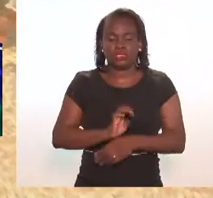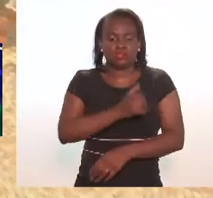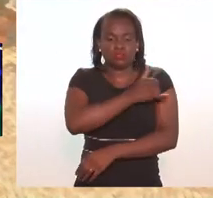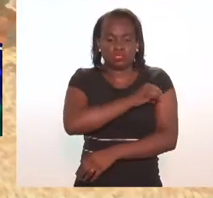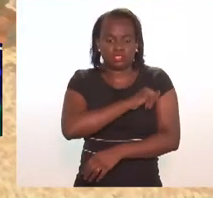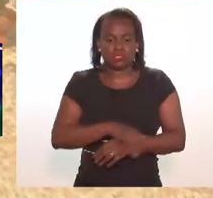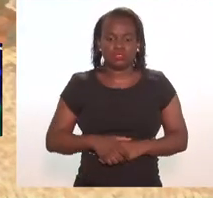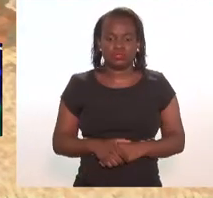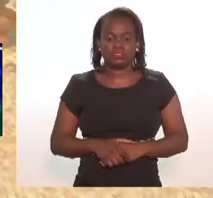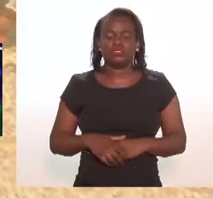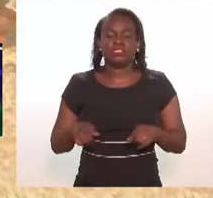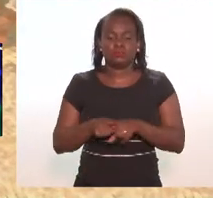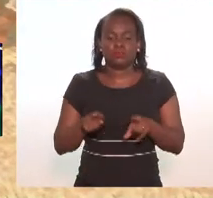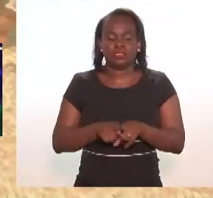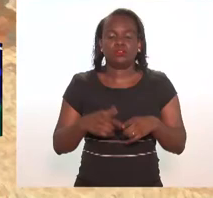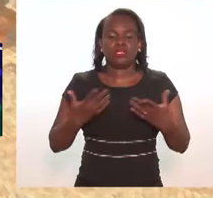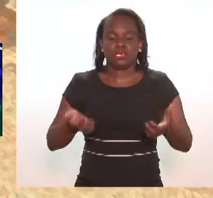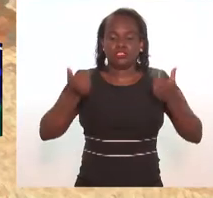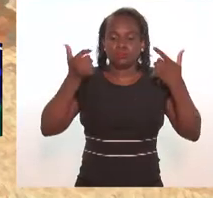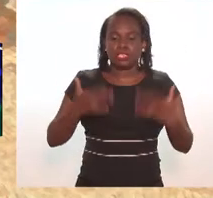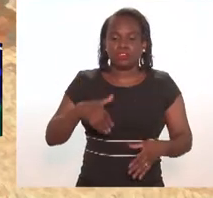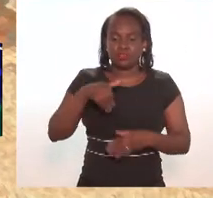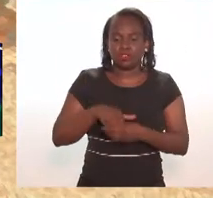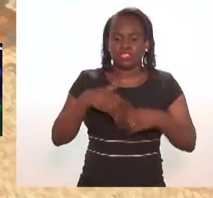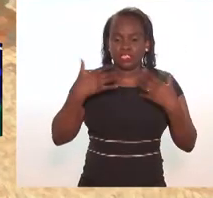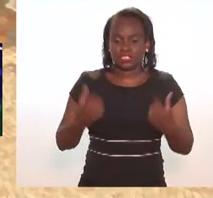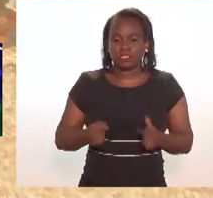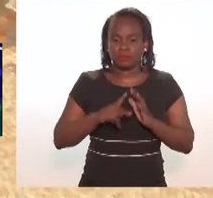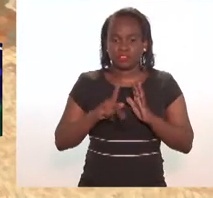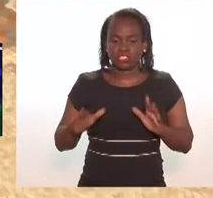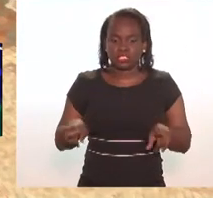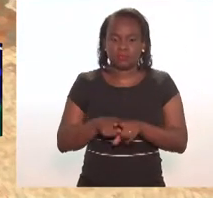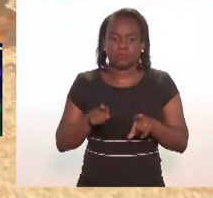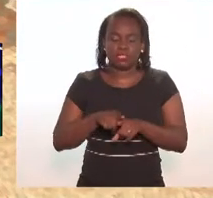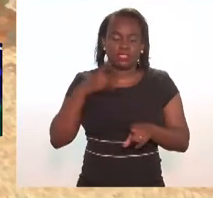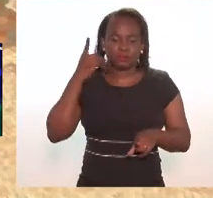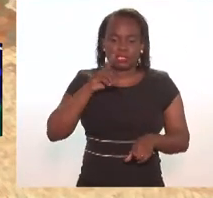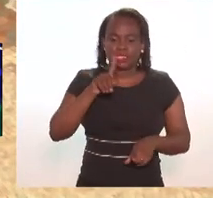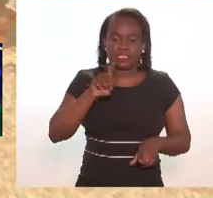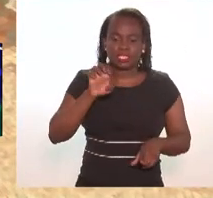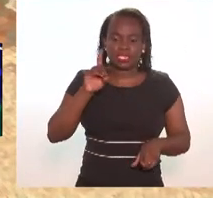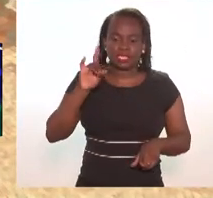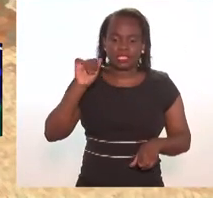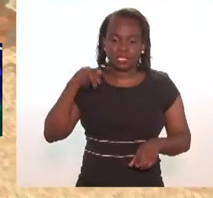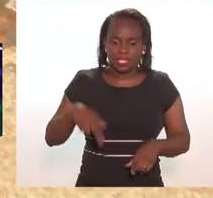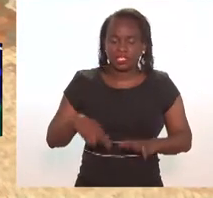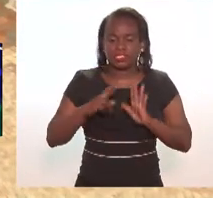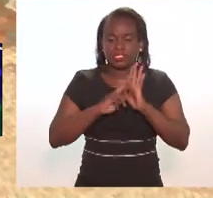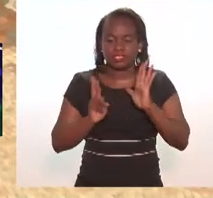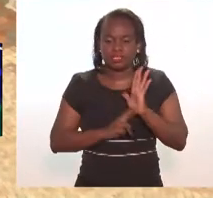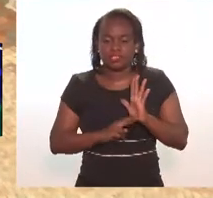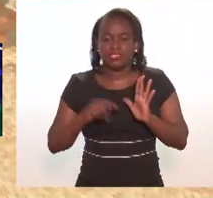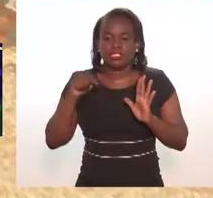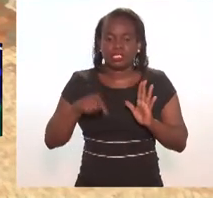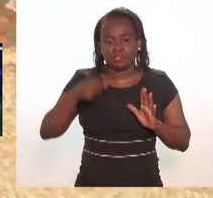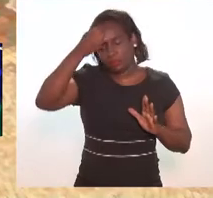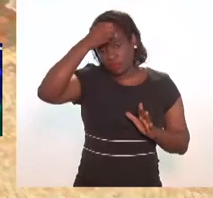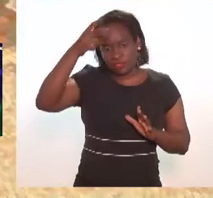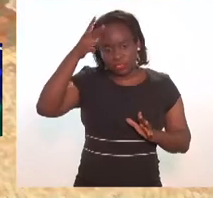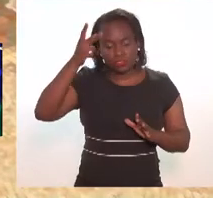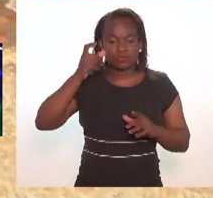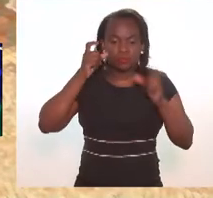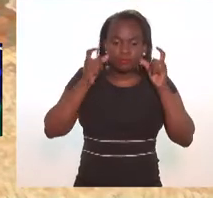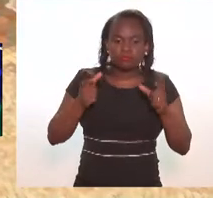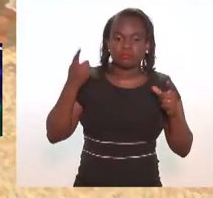Janeiro. E eu quero também declarar o meu voto favorável a um projeto meu da deputada Zeidan, que regulamenta aqui os municípios de